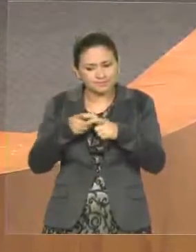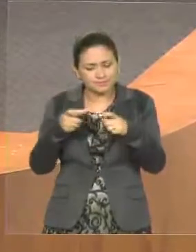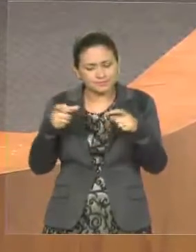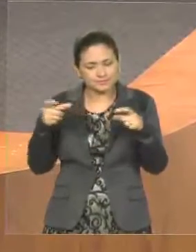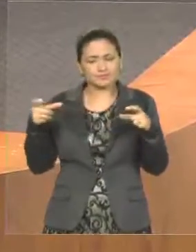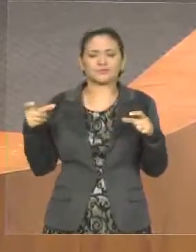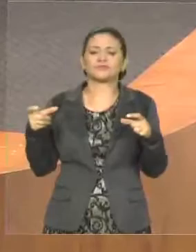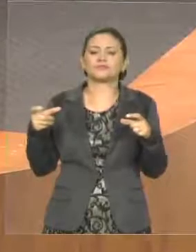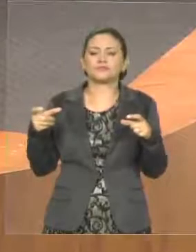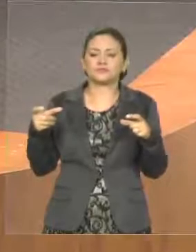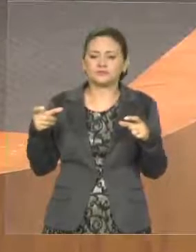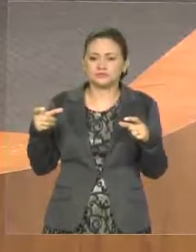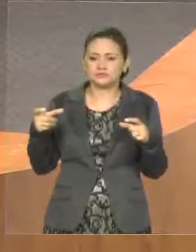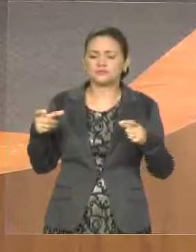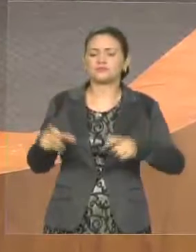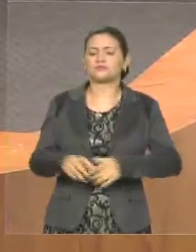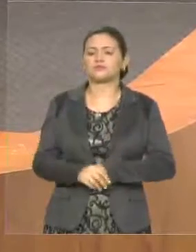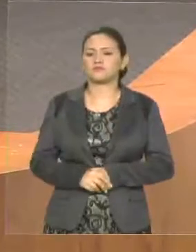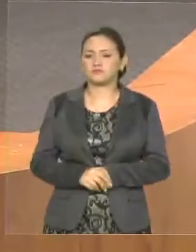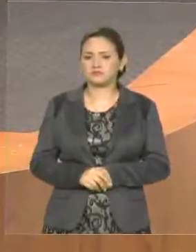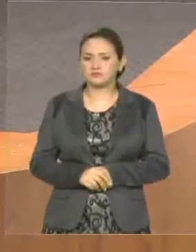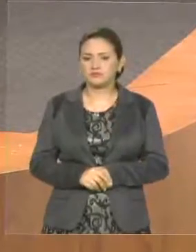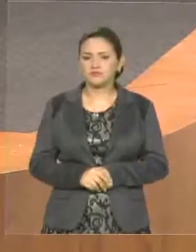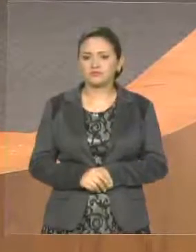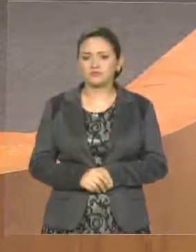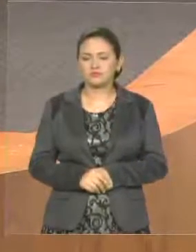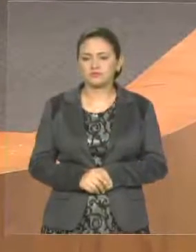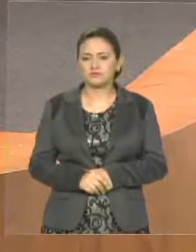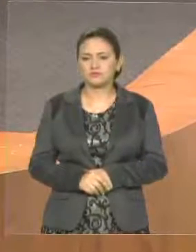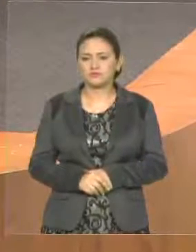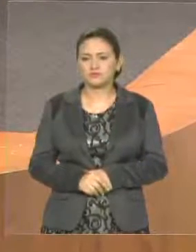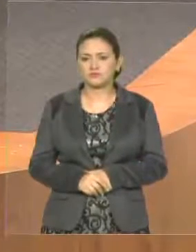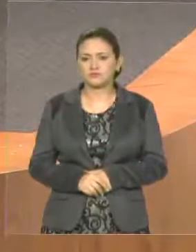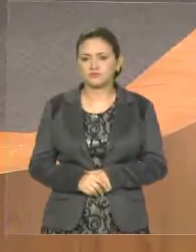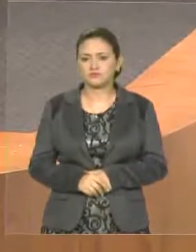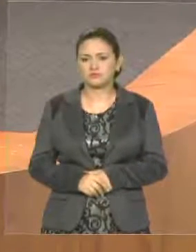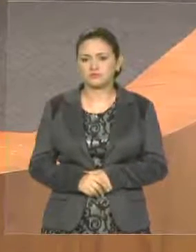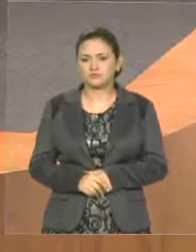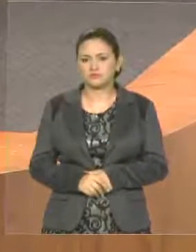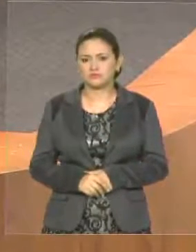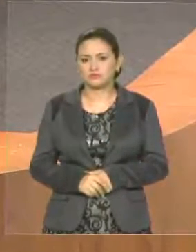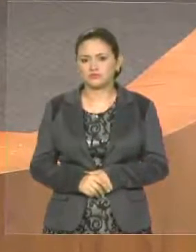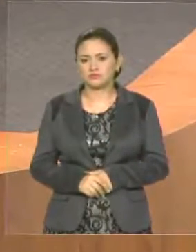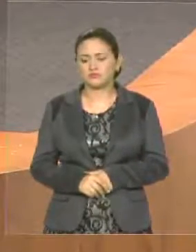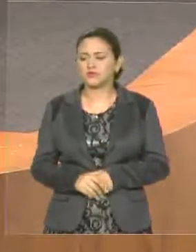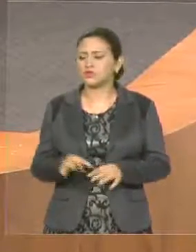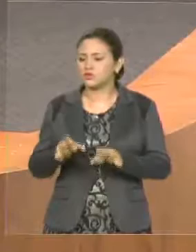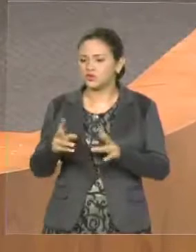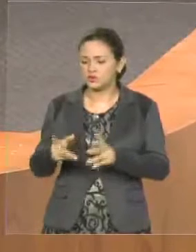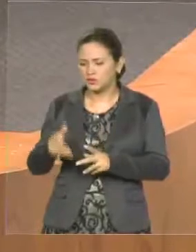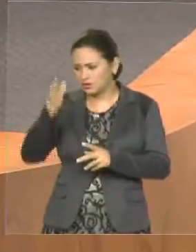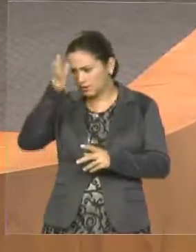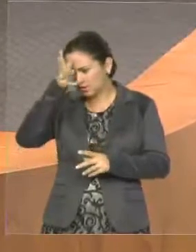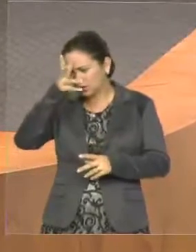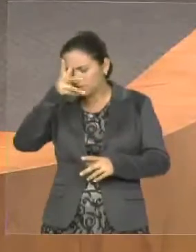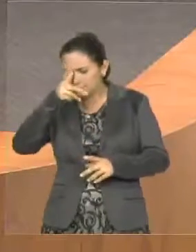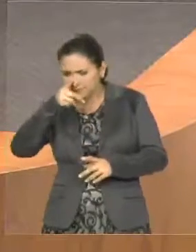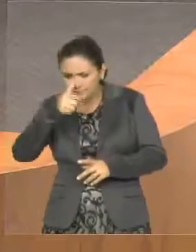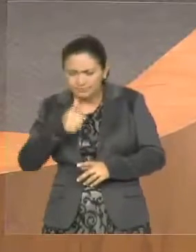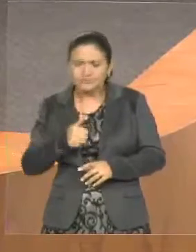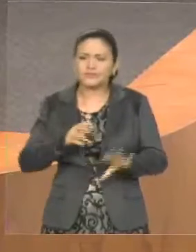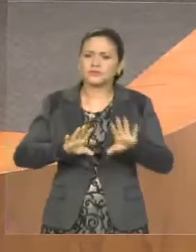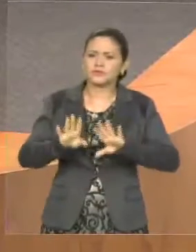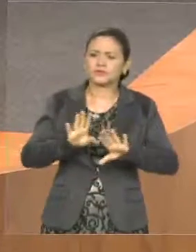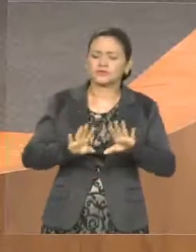do produtor, de toda a cadeia da avicultura do estado do Maranhão e vai